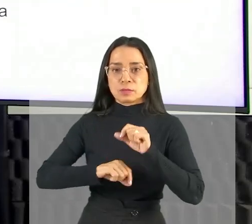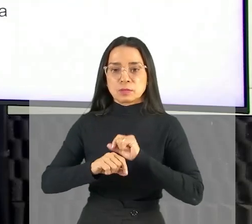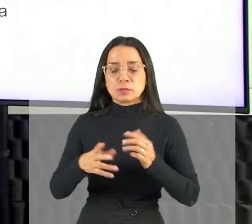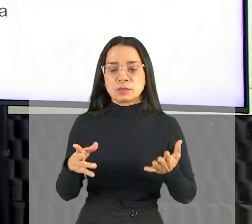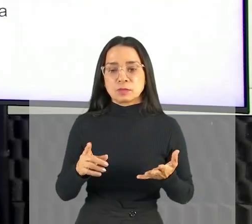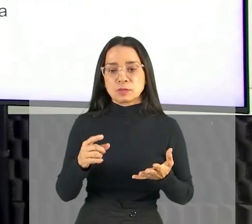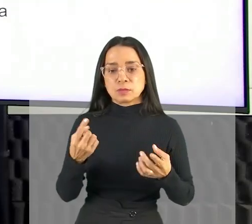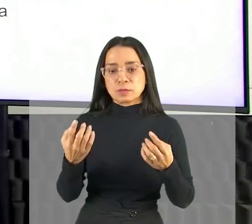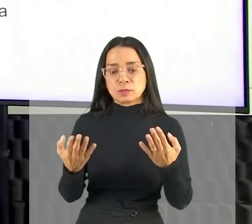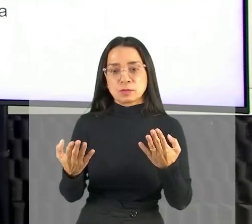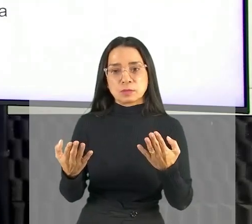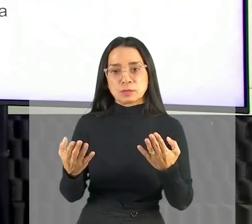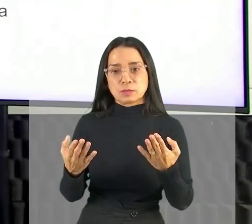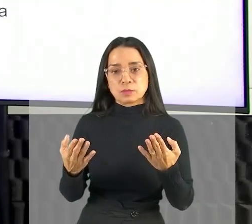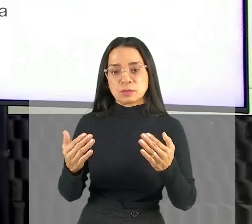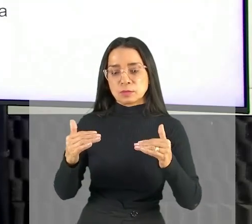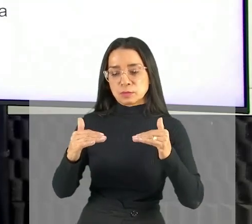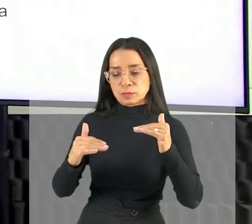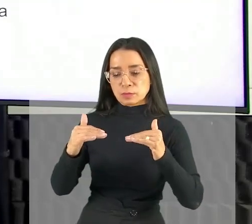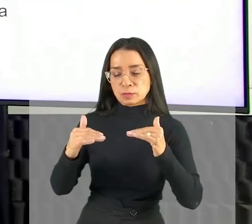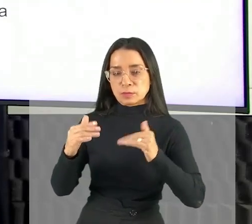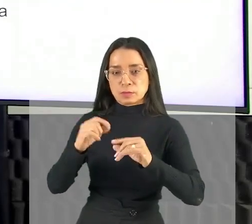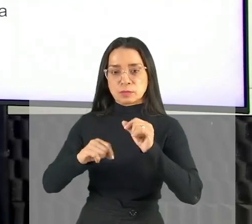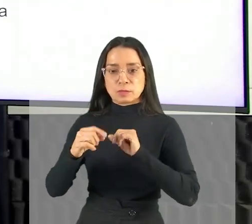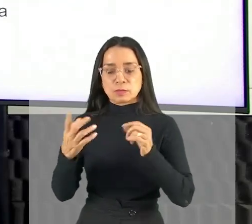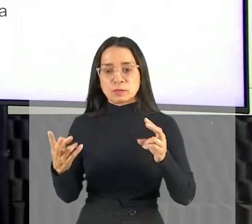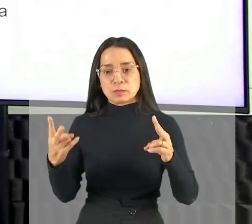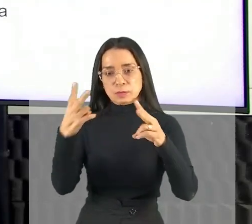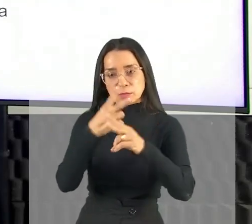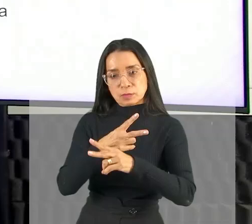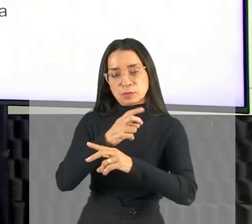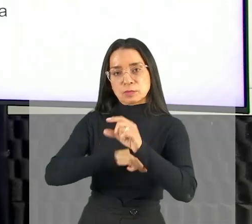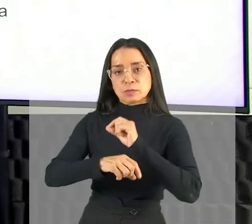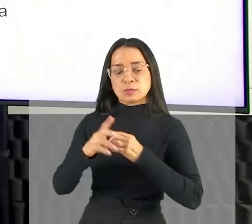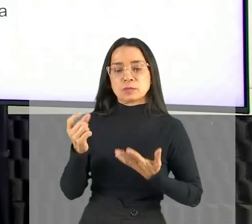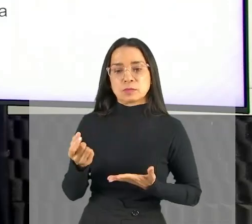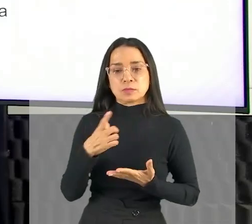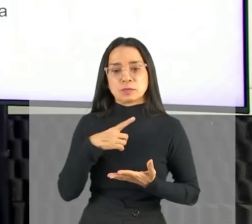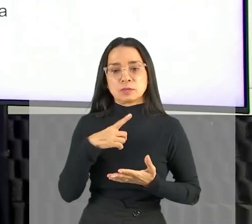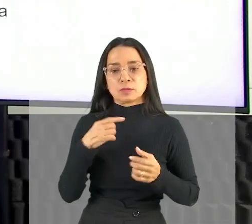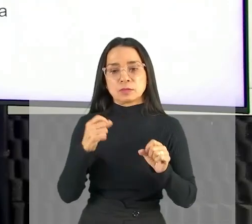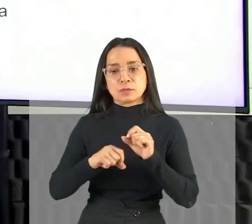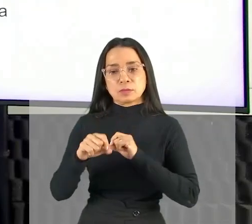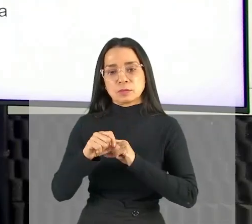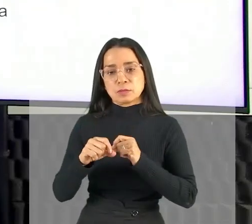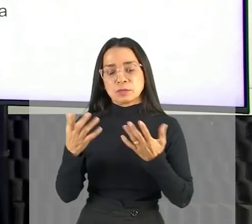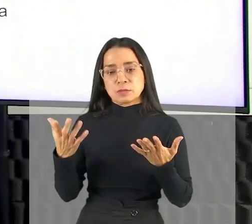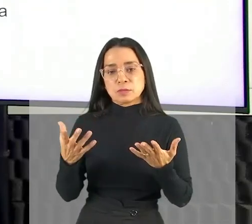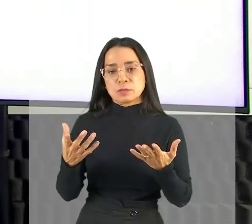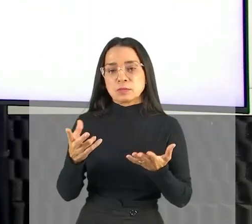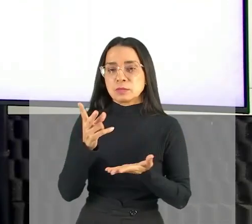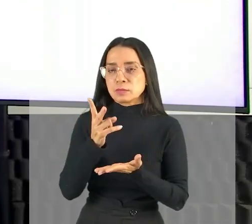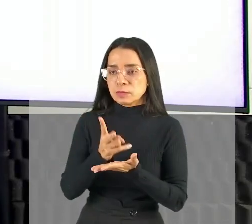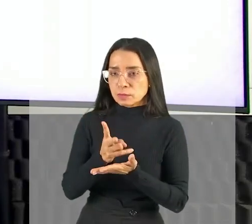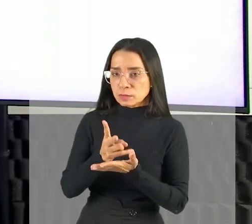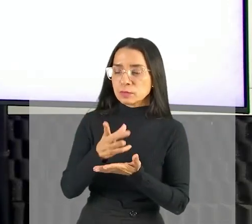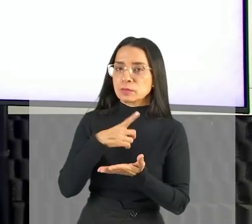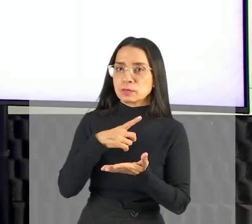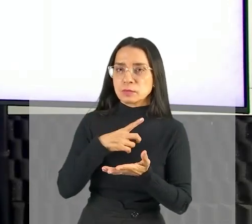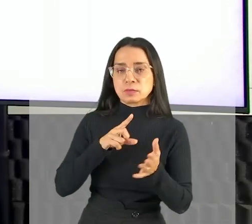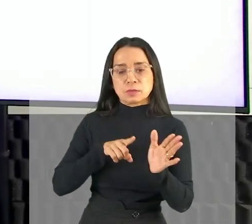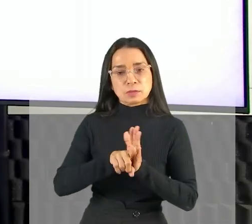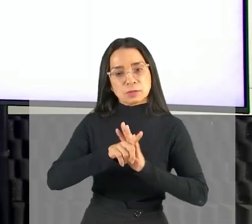proporção de cruzamento de heterozigotos também é é um clássico dessas questões de